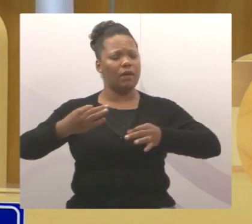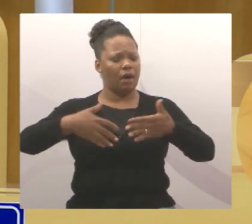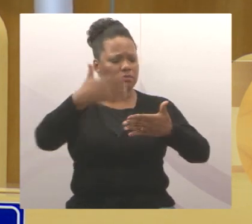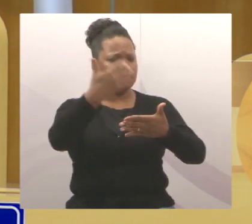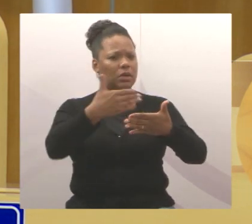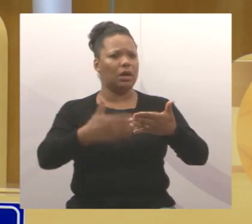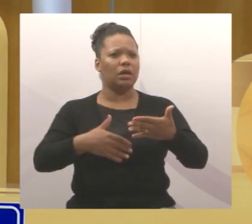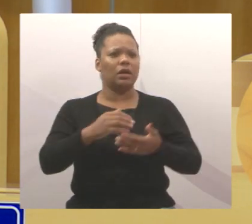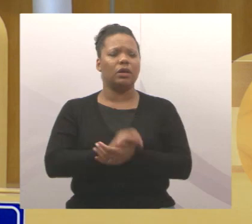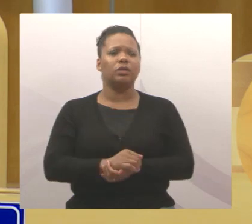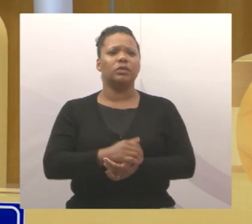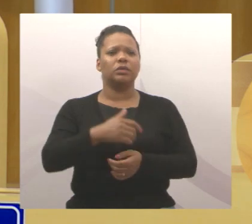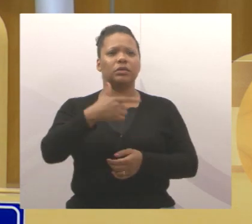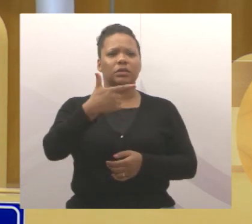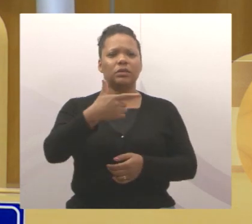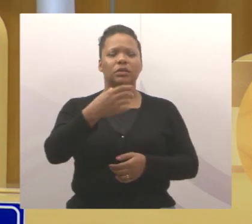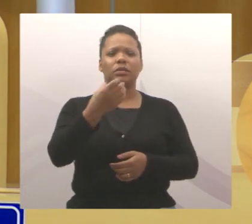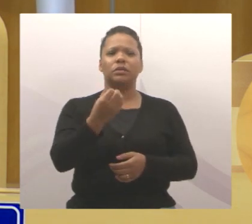instrumento número